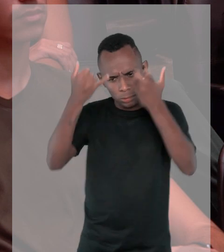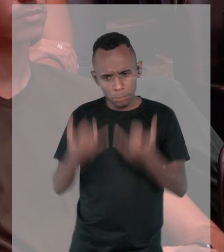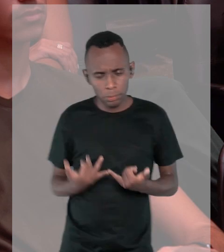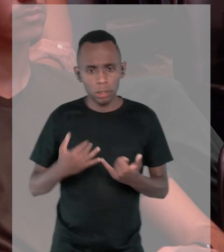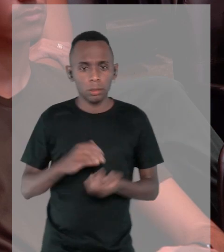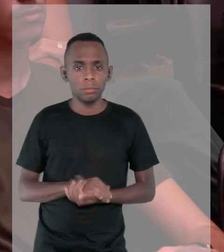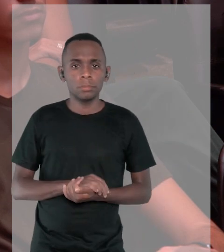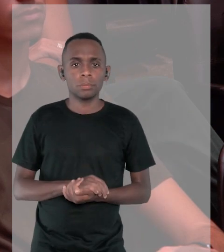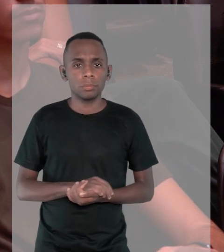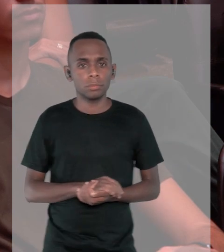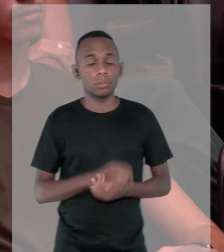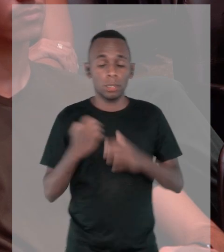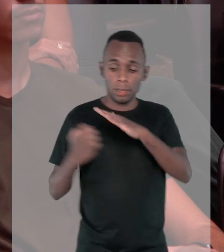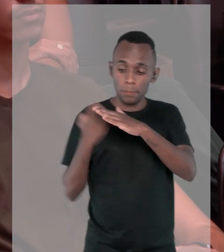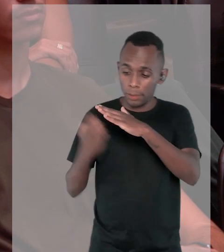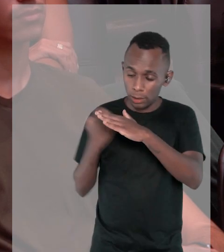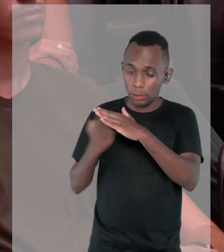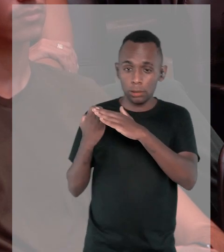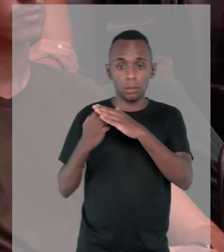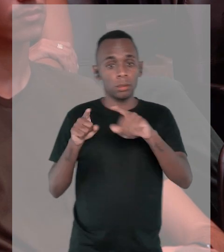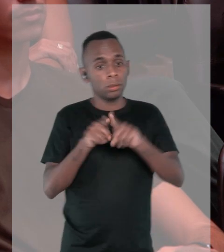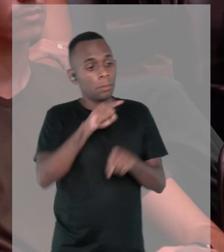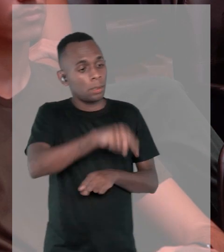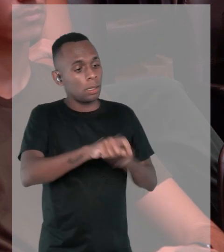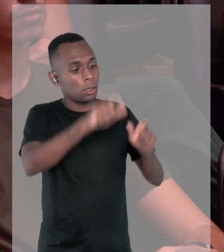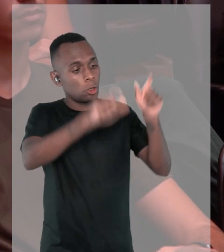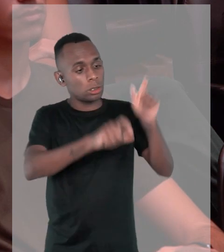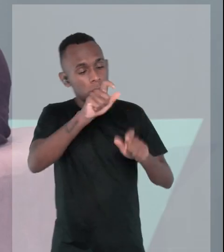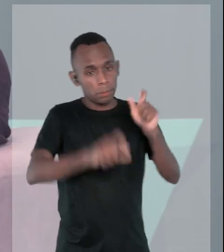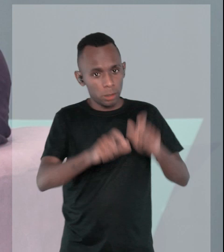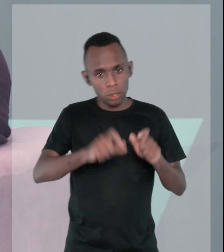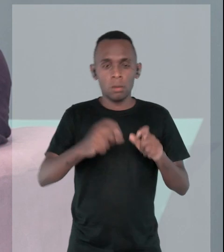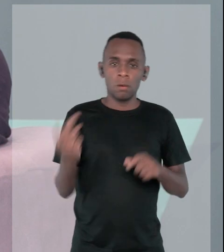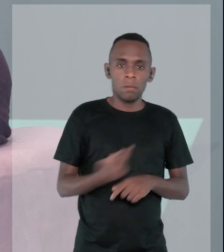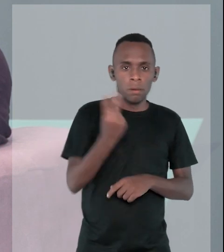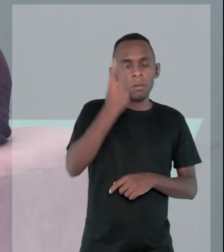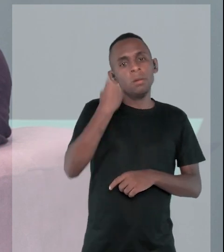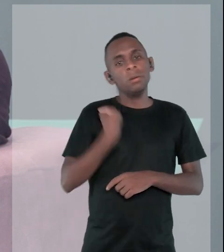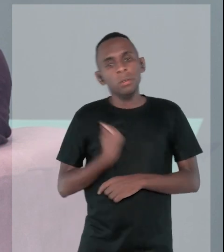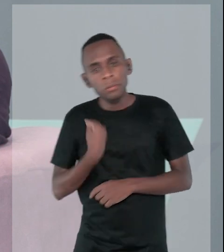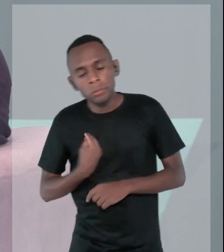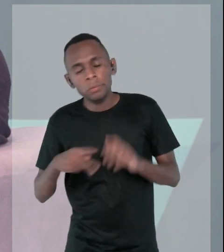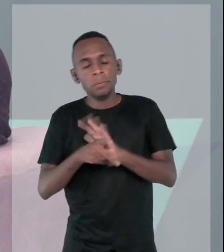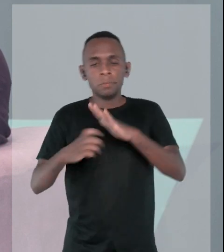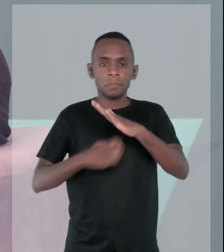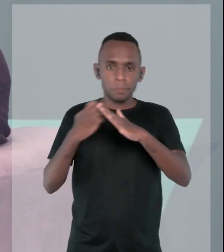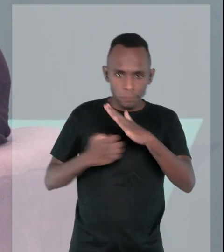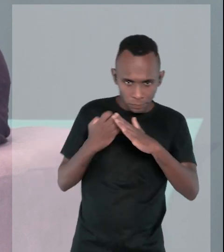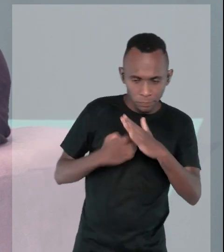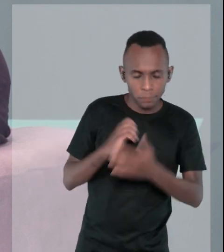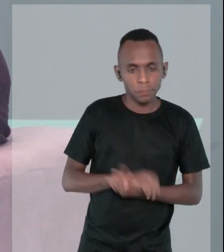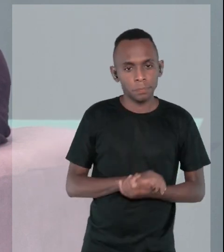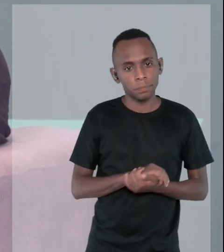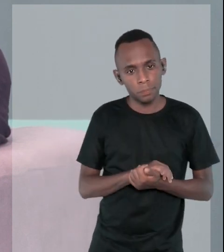é entre a empresa e as pessoas. Os valores, a vida da empresa e os valores, a